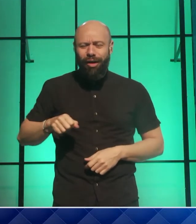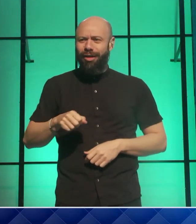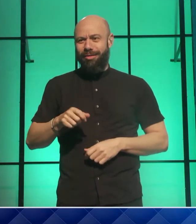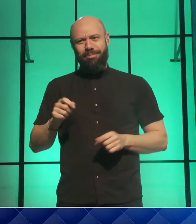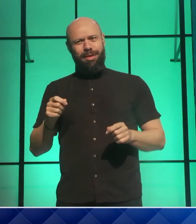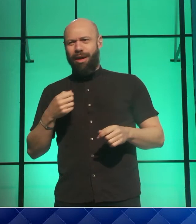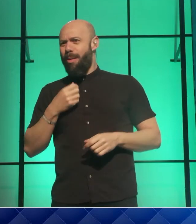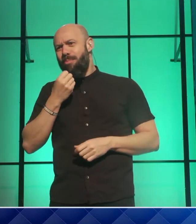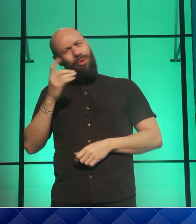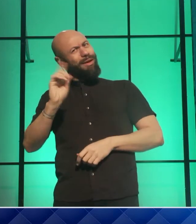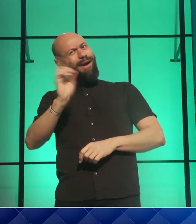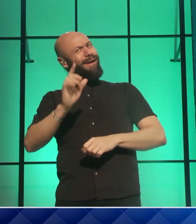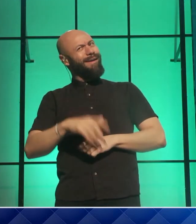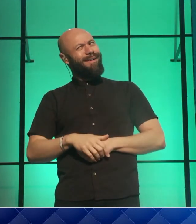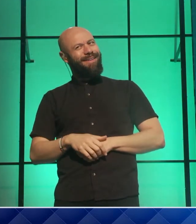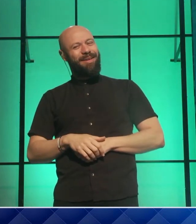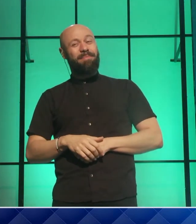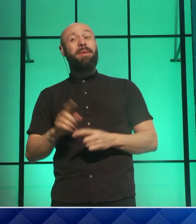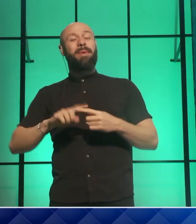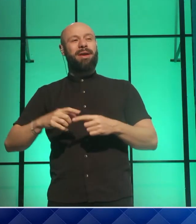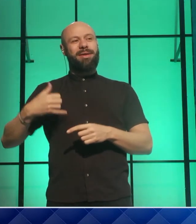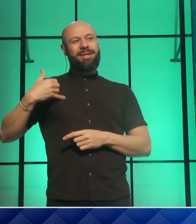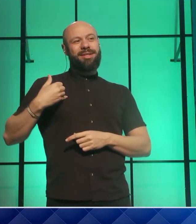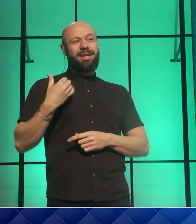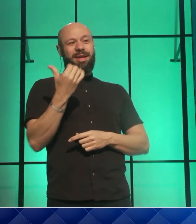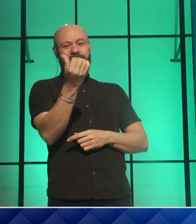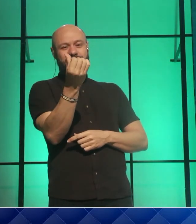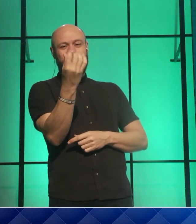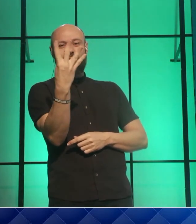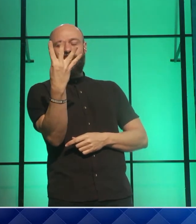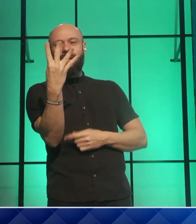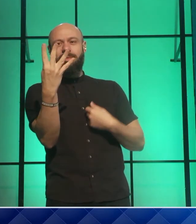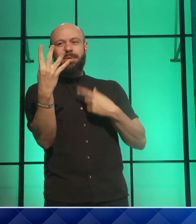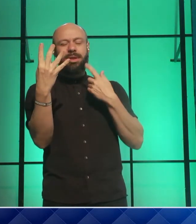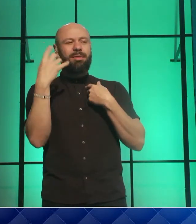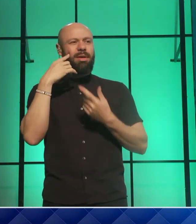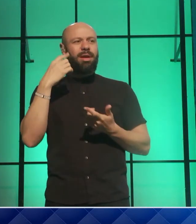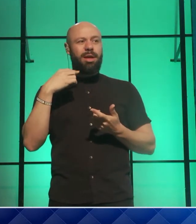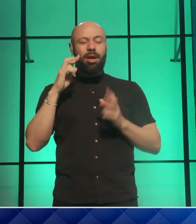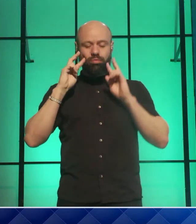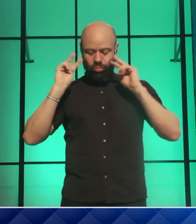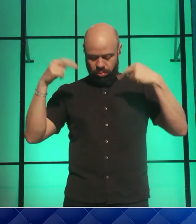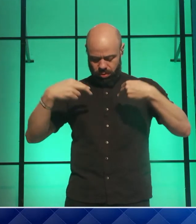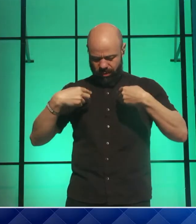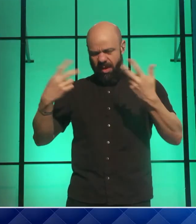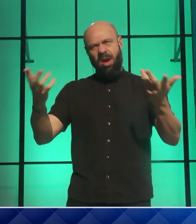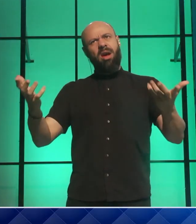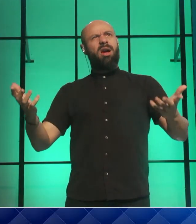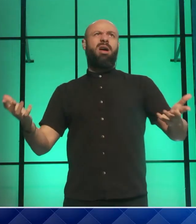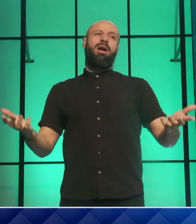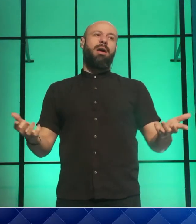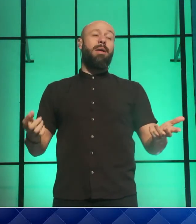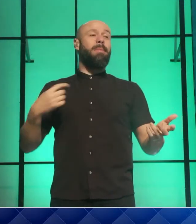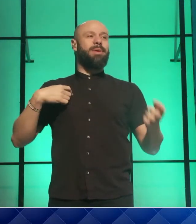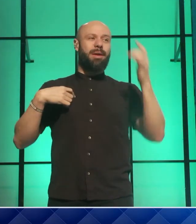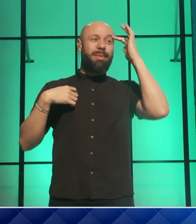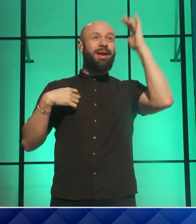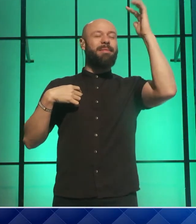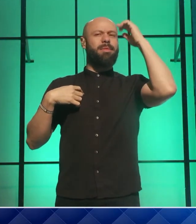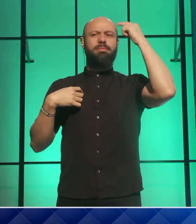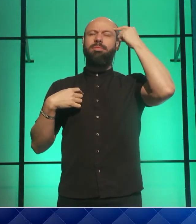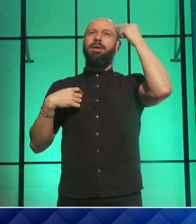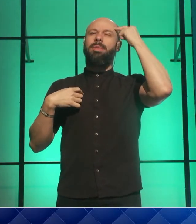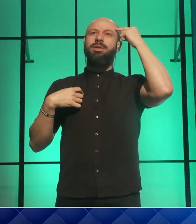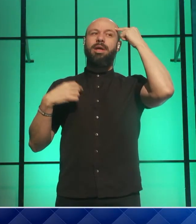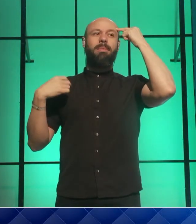E não sei você, mas eu, com os meus 64 anos, às vezes fico frustrado comigo mesmo. Porque a minha cabeça pensa uma coisa, mas